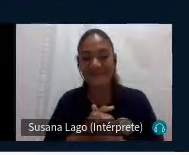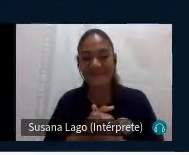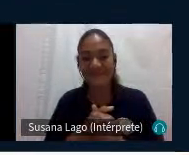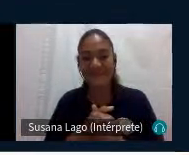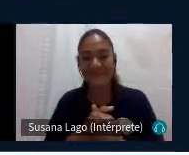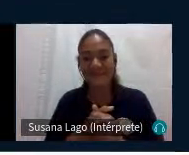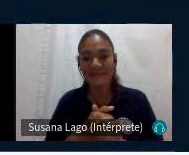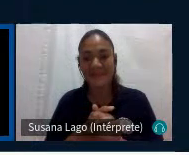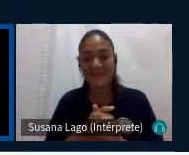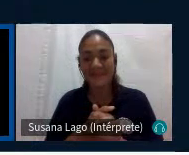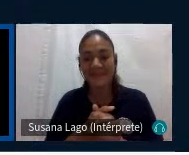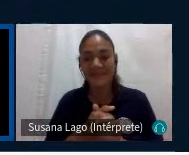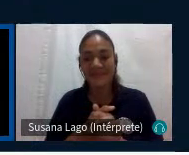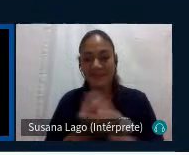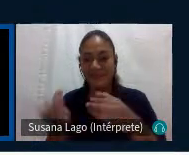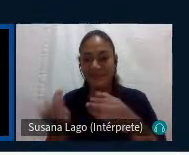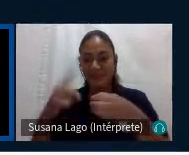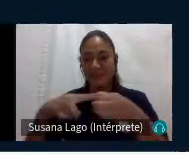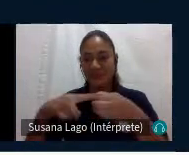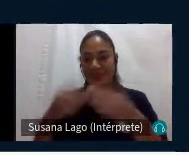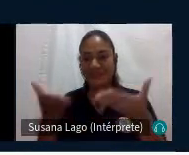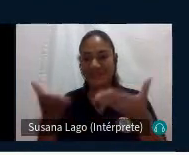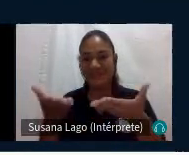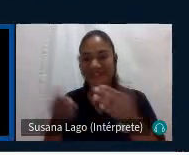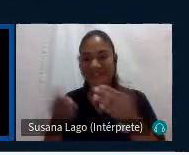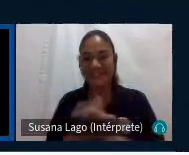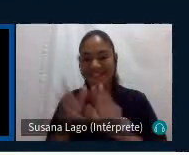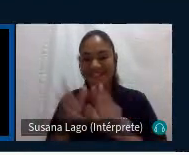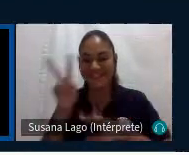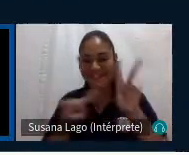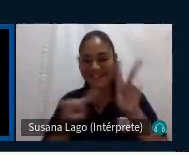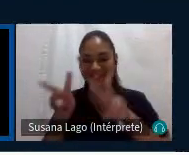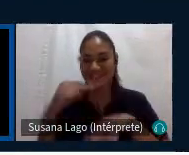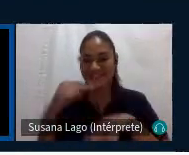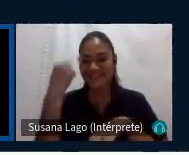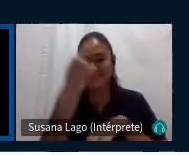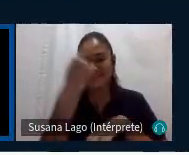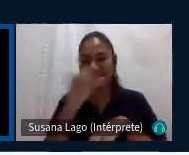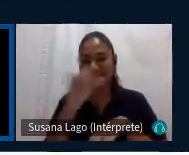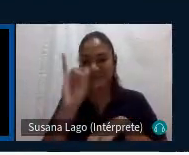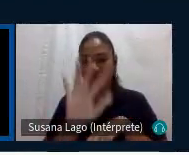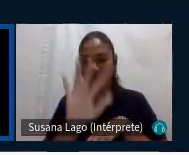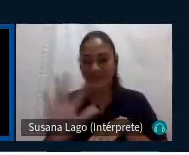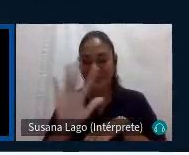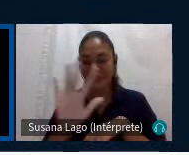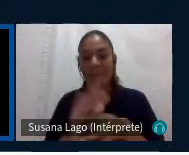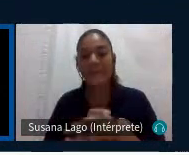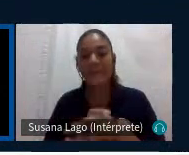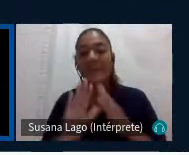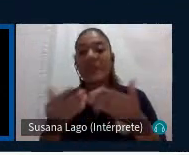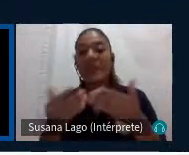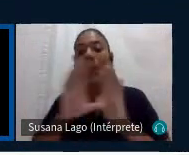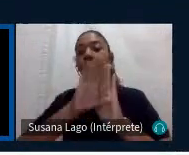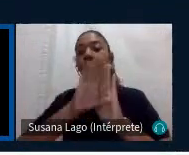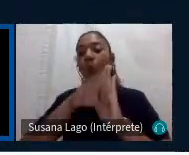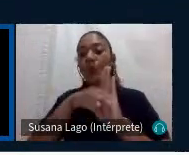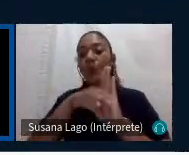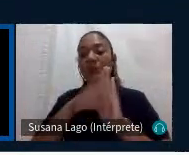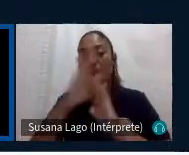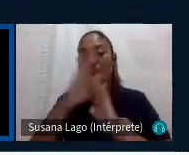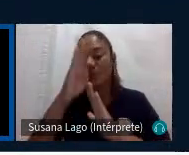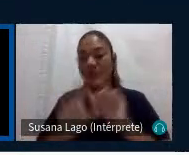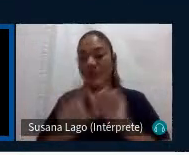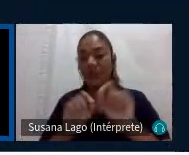Pronto, voltei, só que... Aí. Pronto. Aí a gente vai ter um conceito principal, que é o conceito de redução de velocidade por